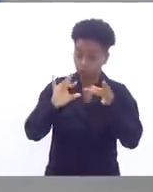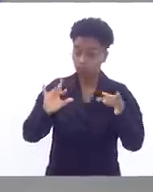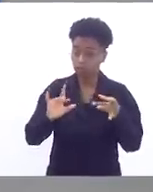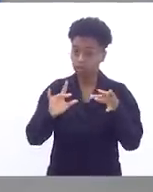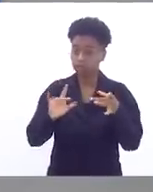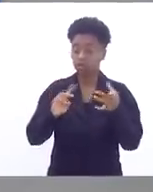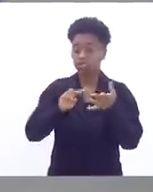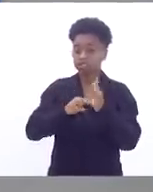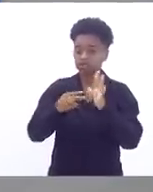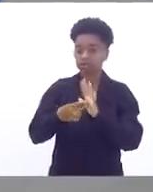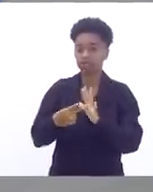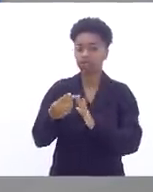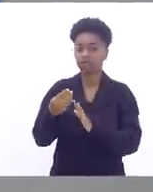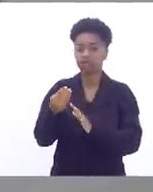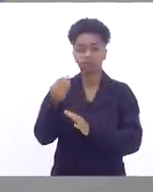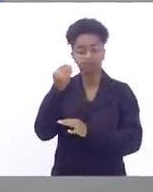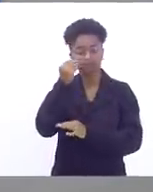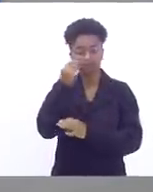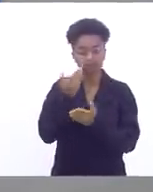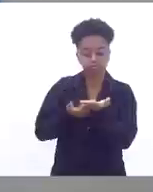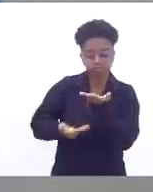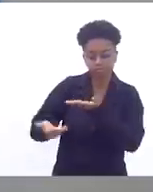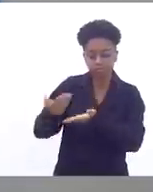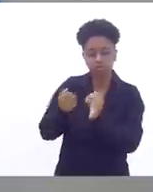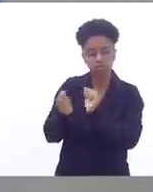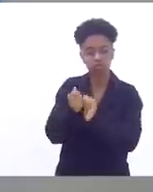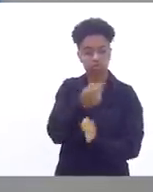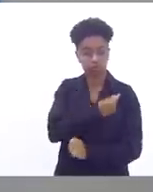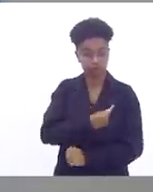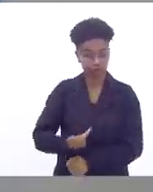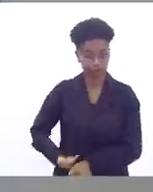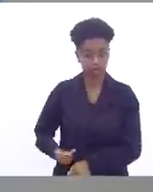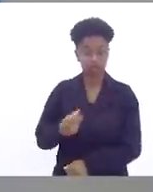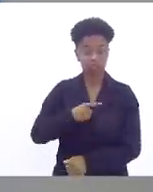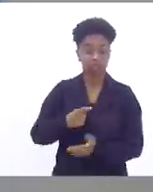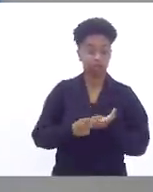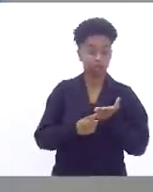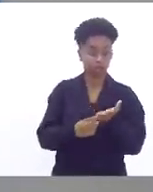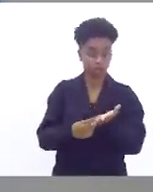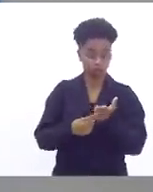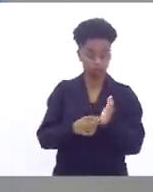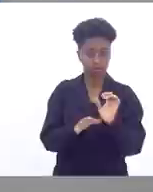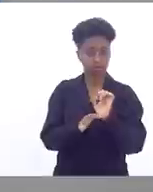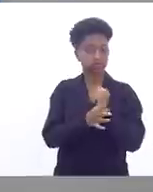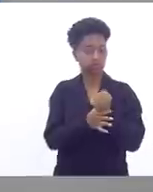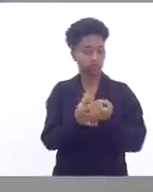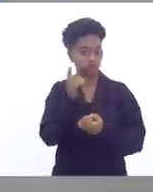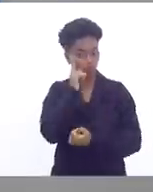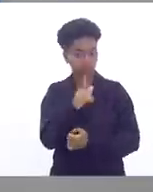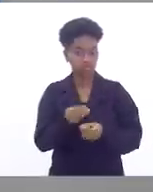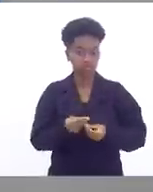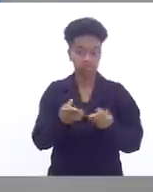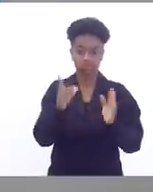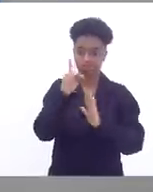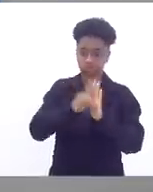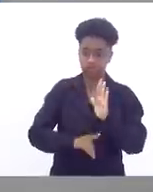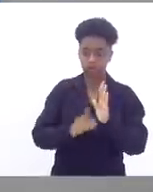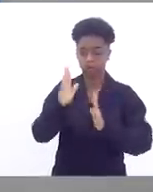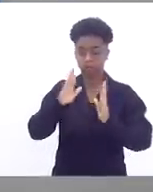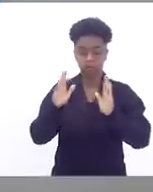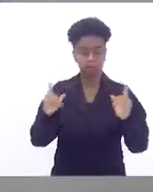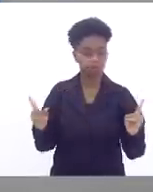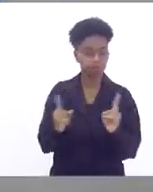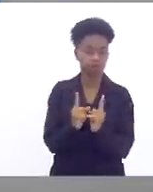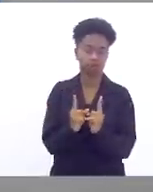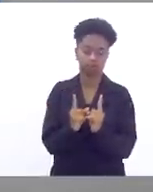é estabelecer com o governo um compromisso da garantia do direito no menor prazo